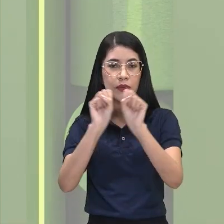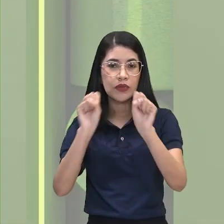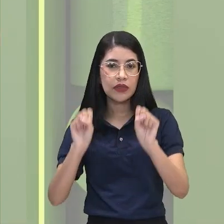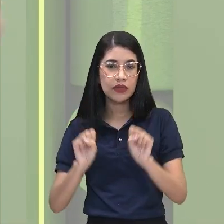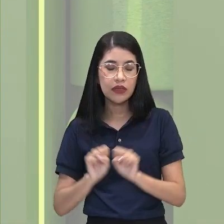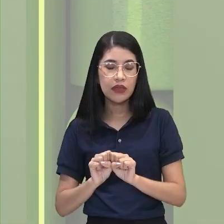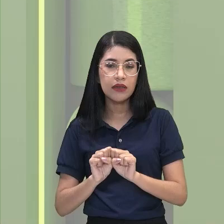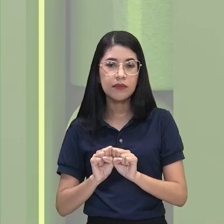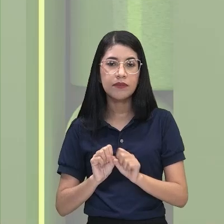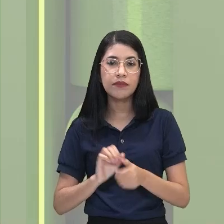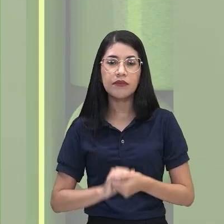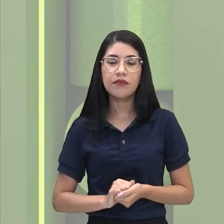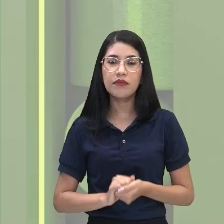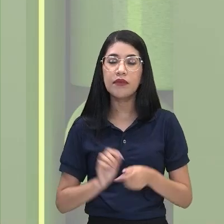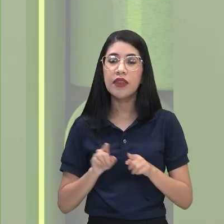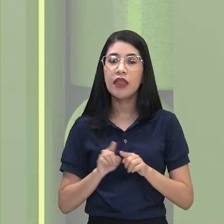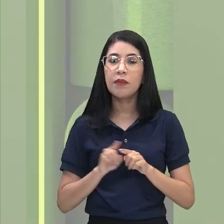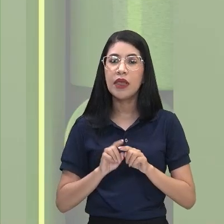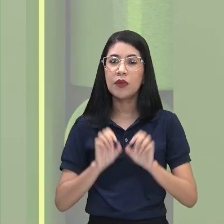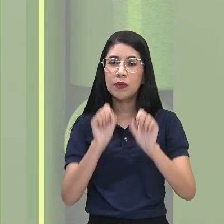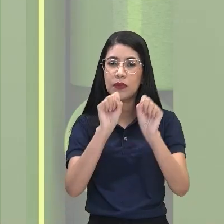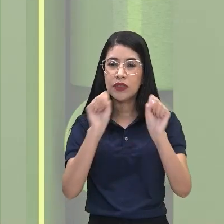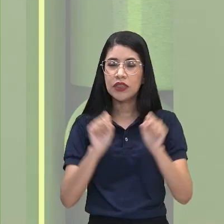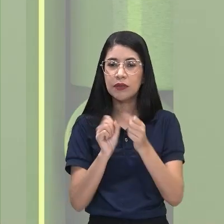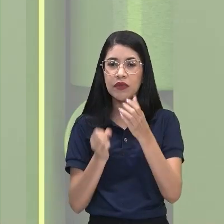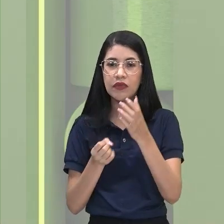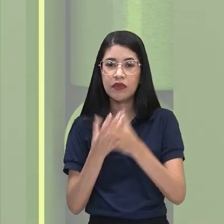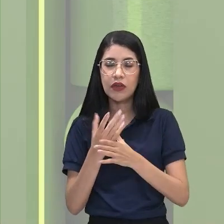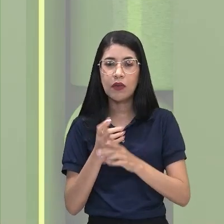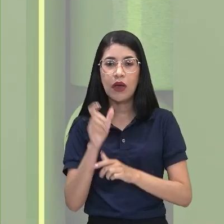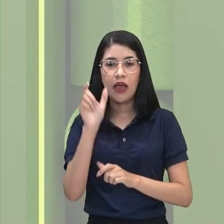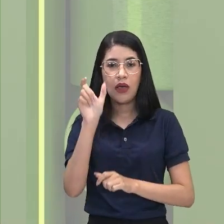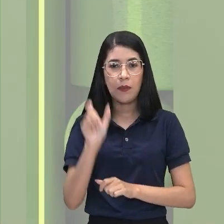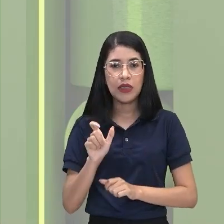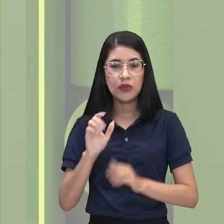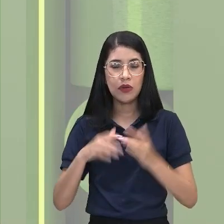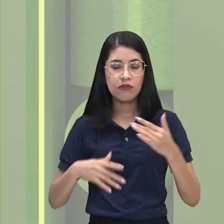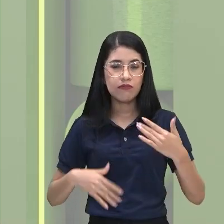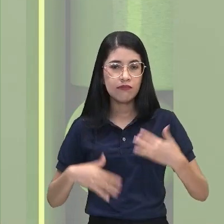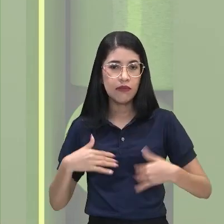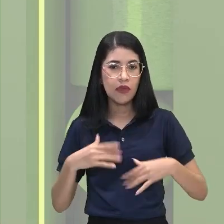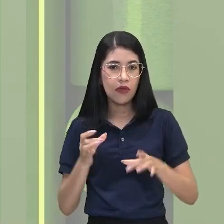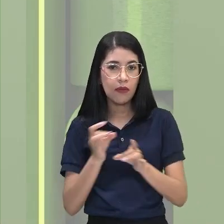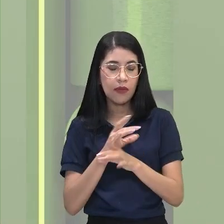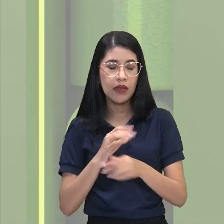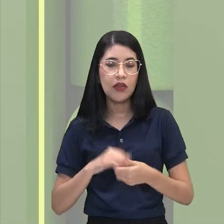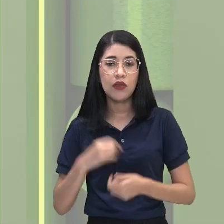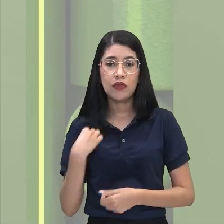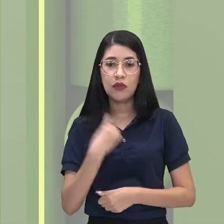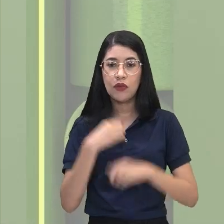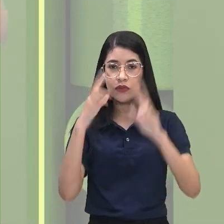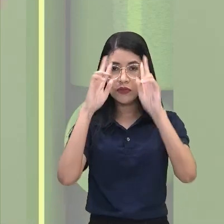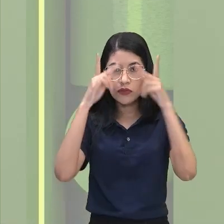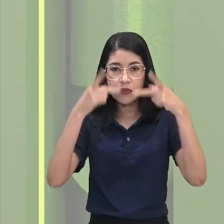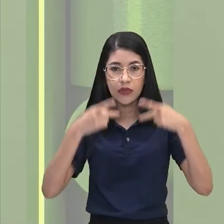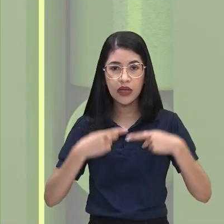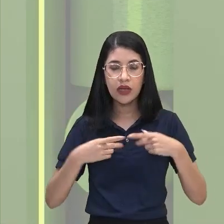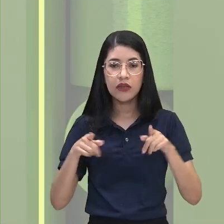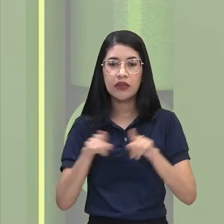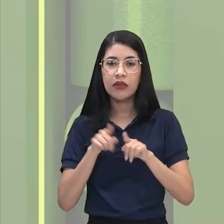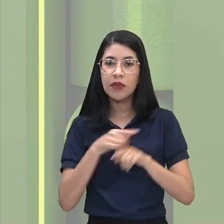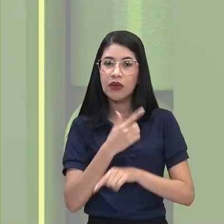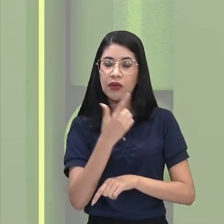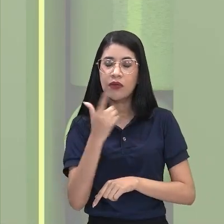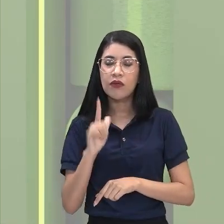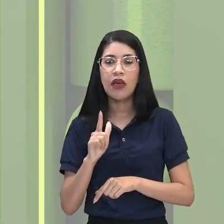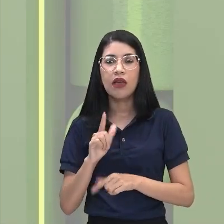e os vários sistemas vão formar o indivíduo como um todo. desde nós que somos seres humanos, assim como